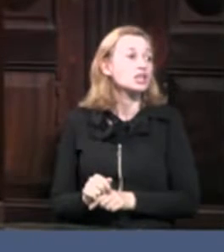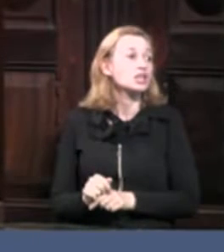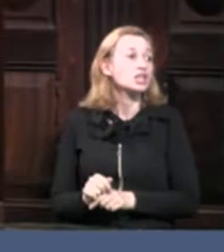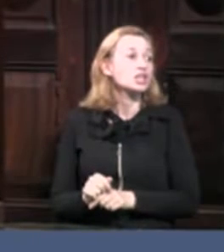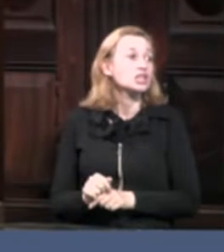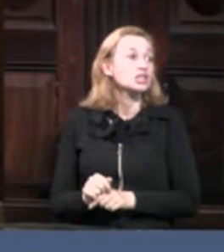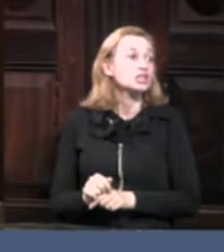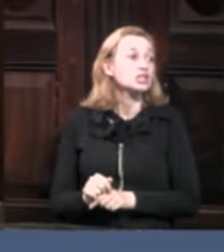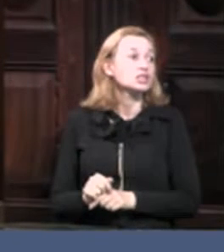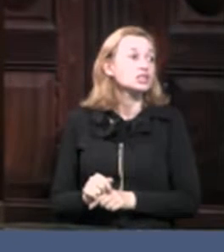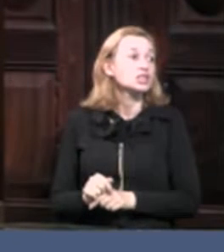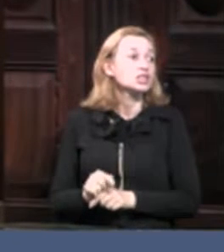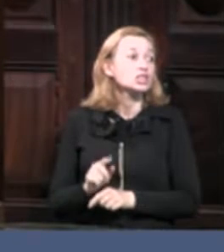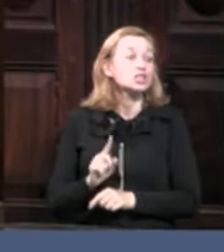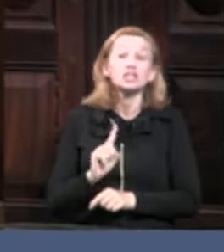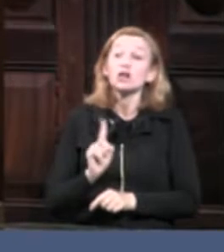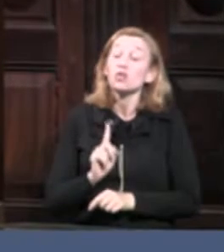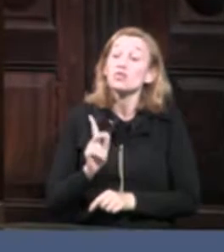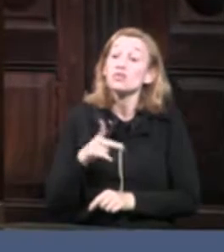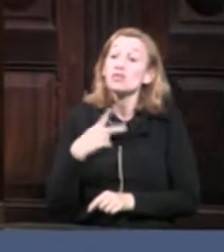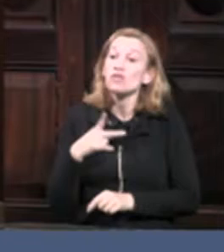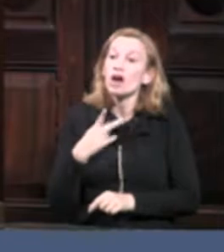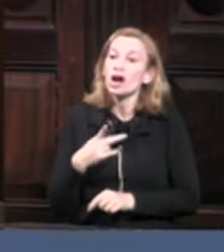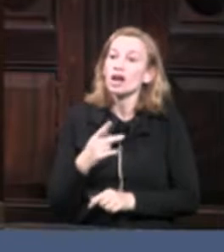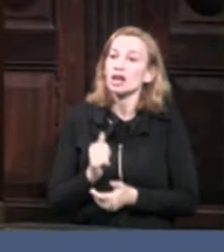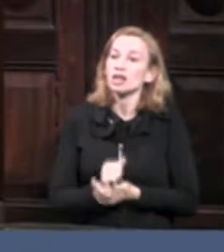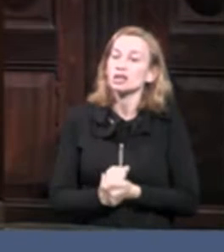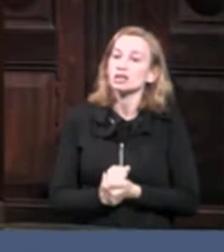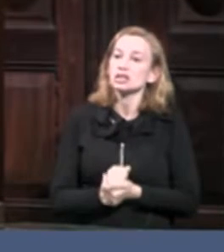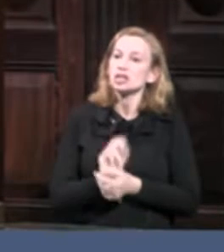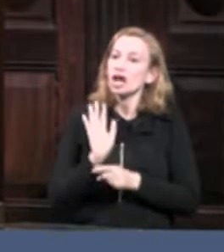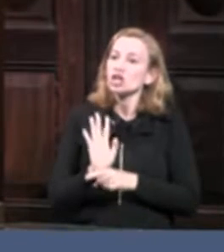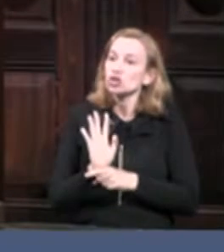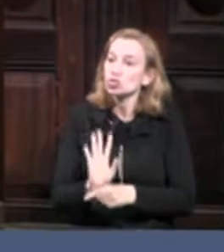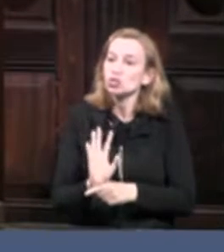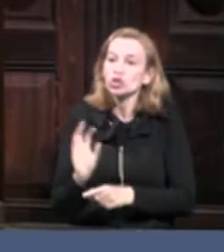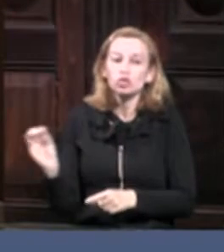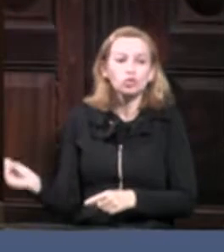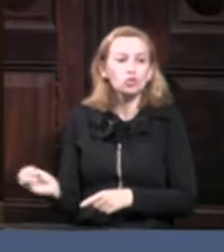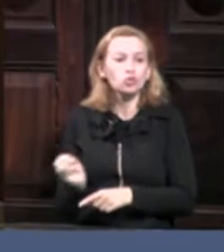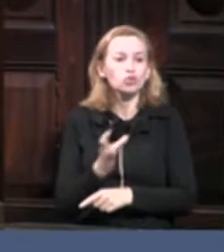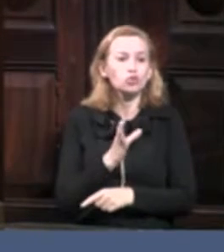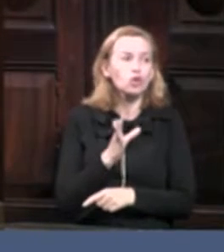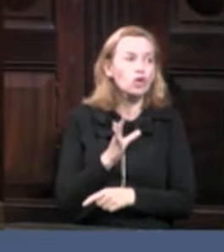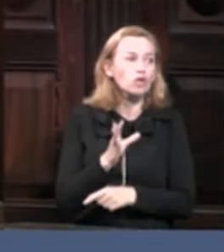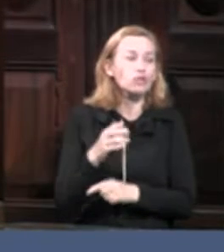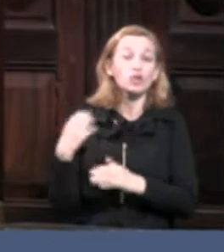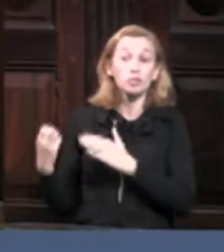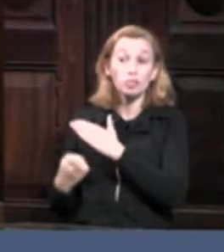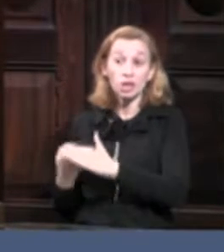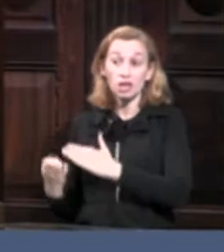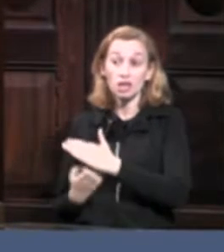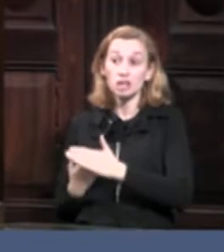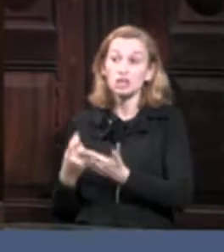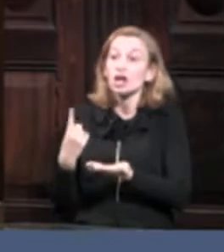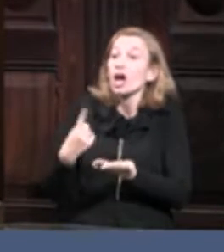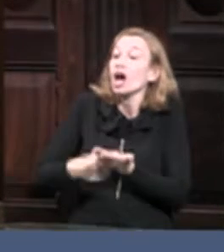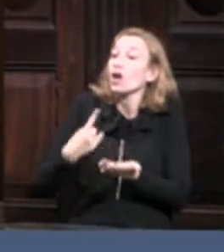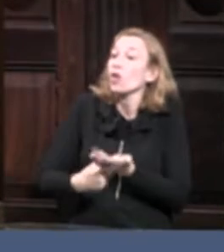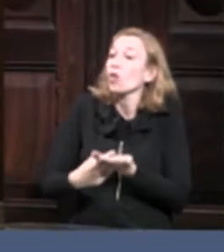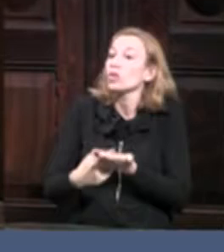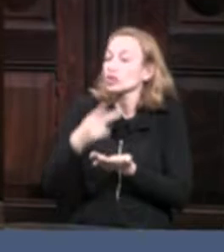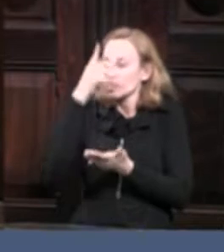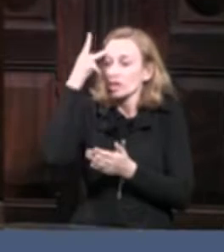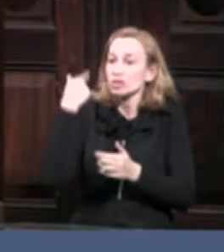previa o compromisso da nova concessionária em dar conta dos acordos trabalhistas e